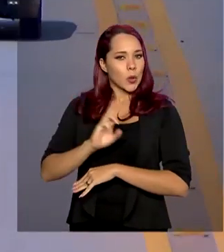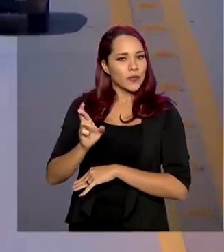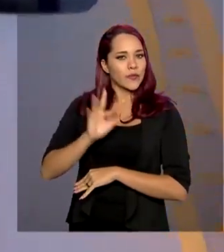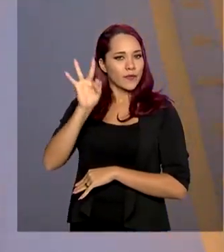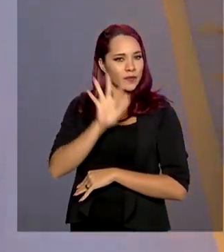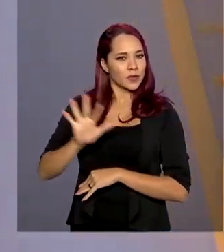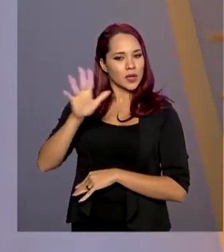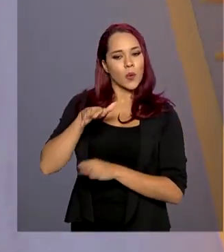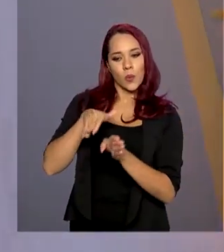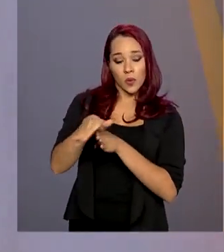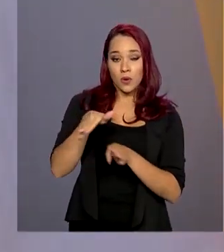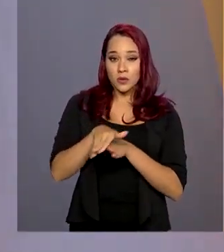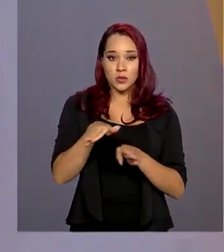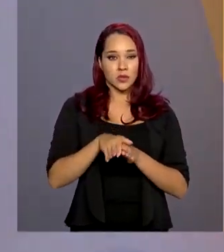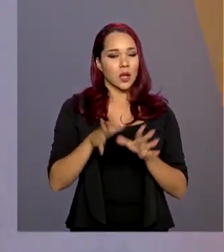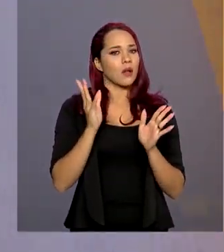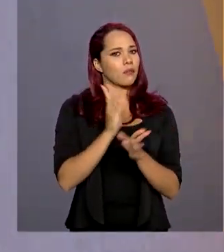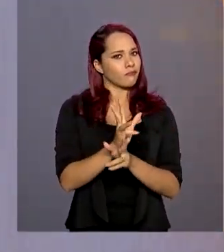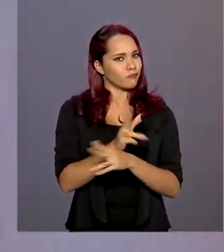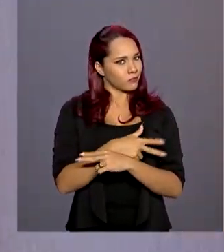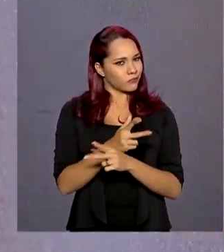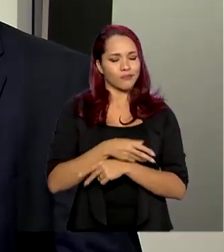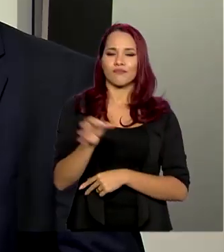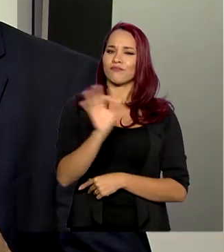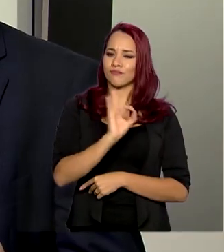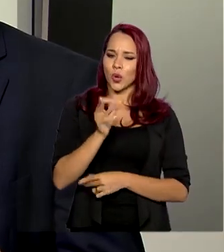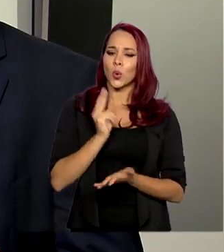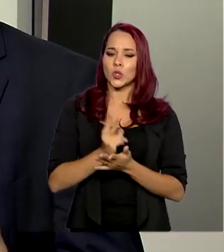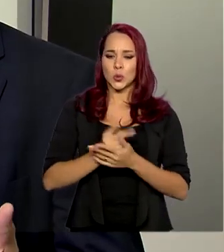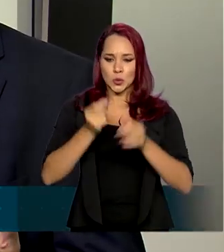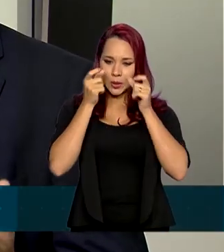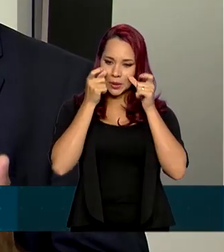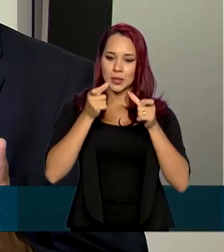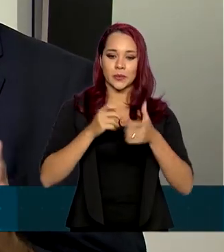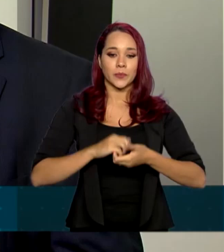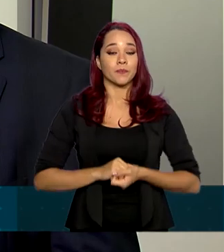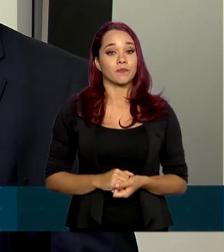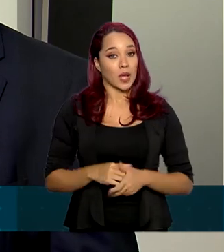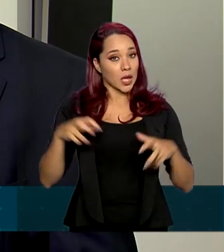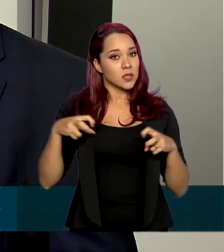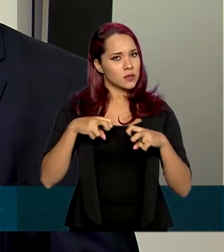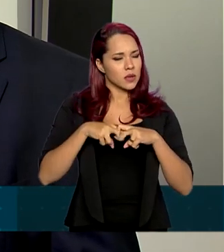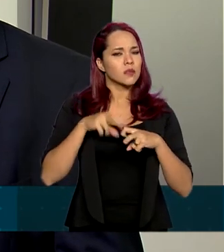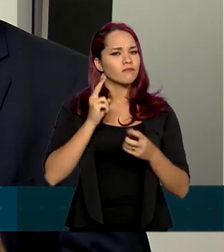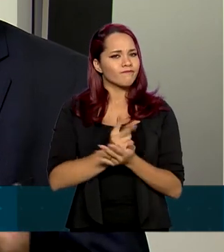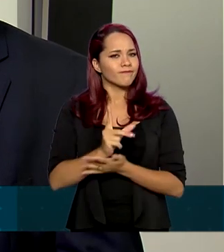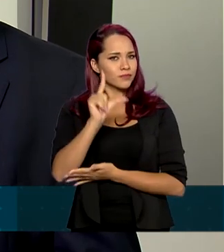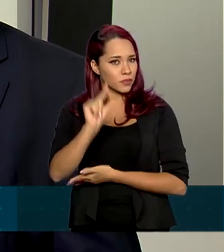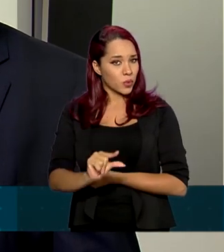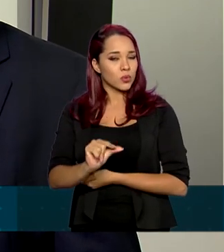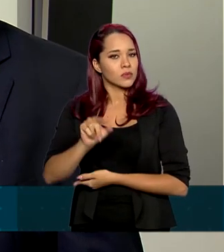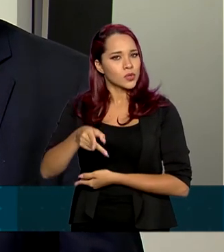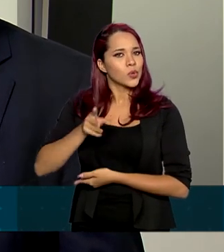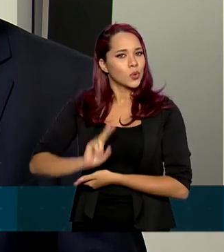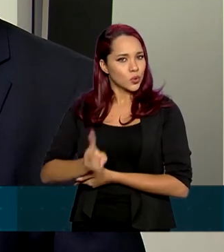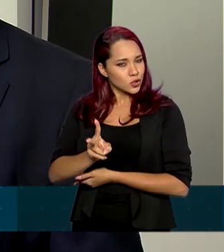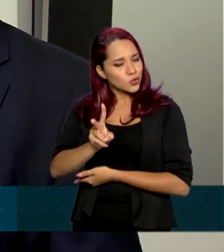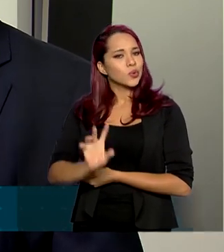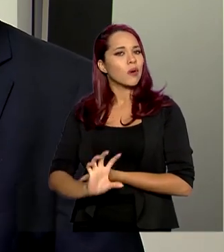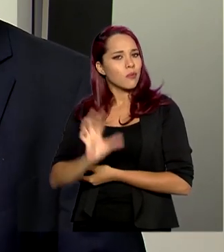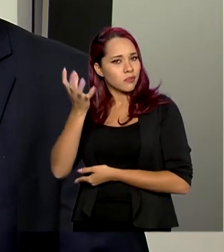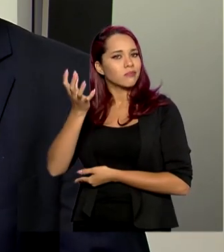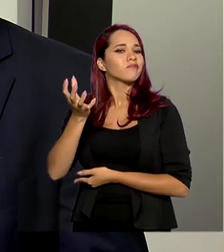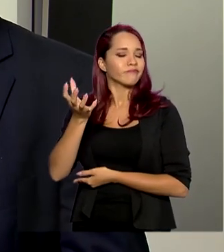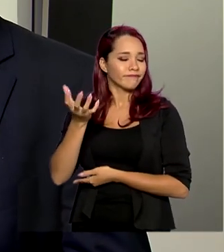aconselha a não relaxar no volante. Os acidentes, ainda que em uma escala menor, eles continuam acontecendo.